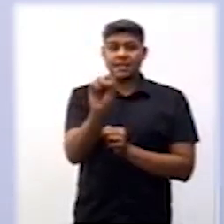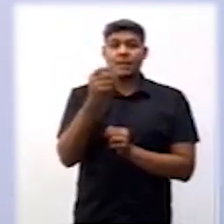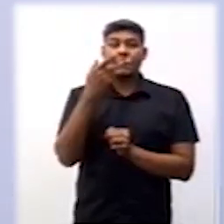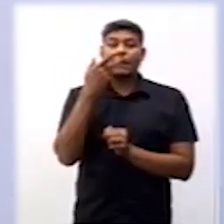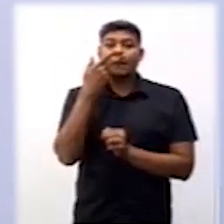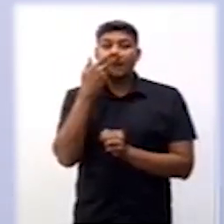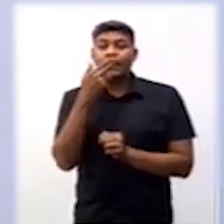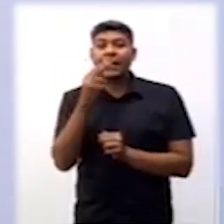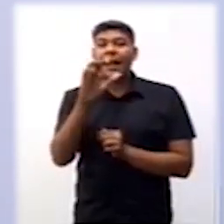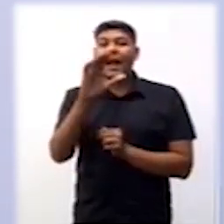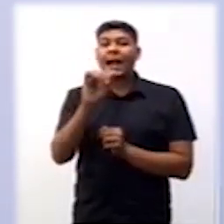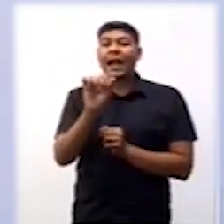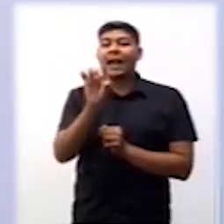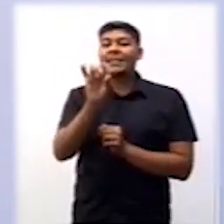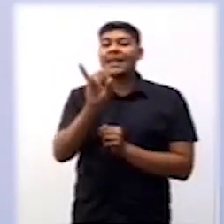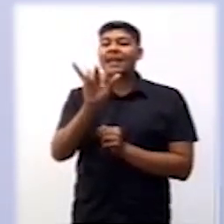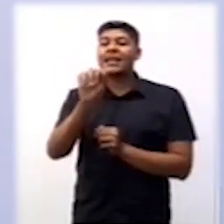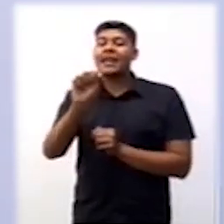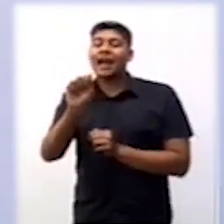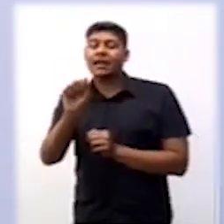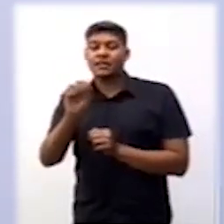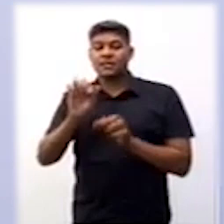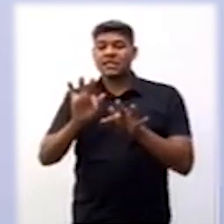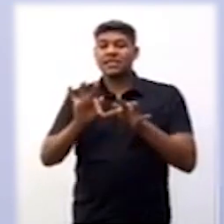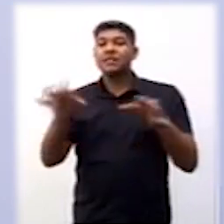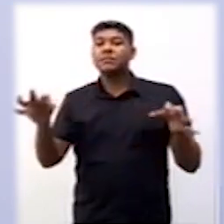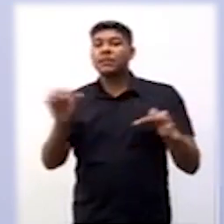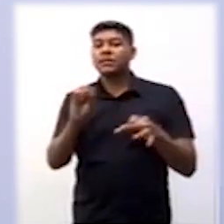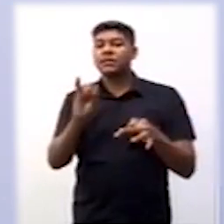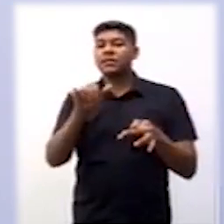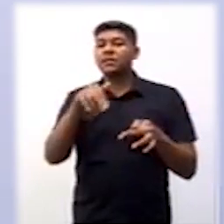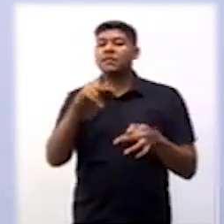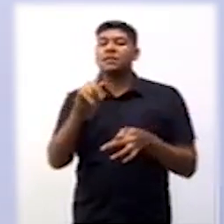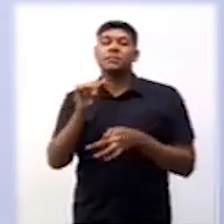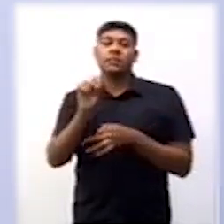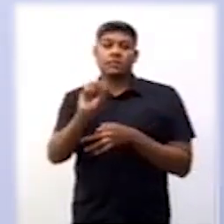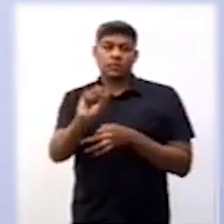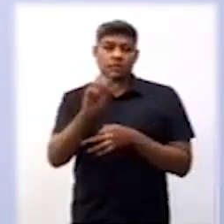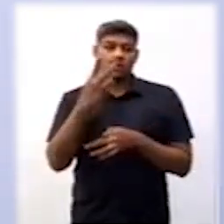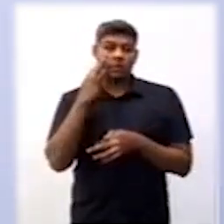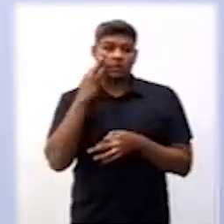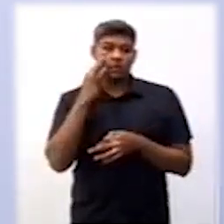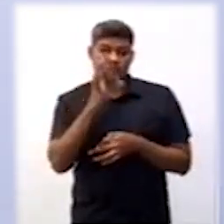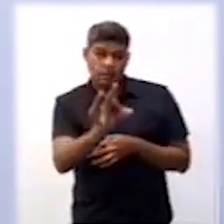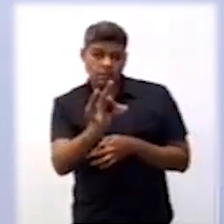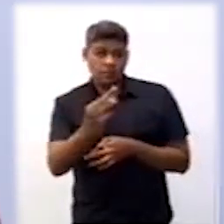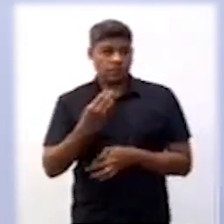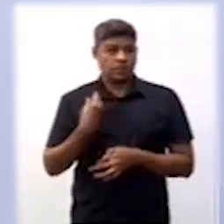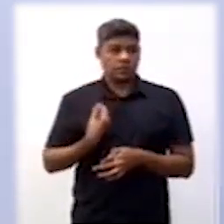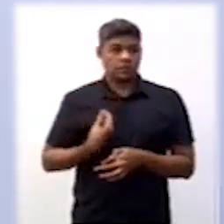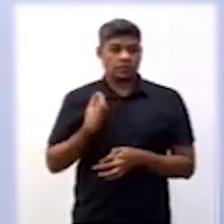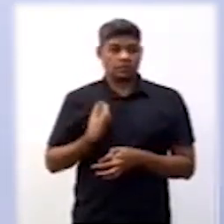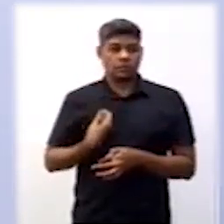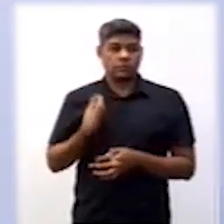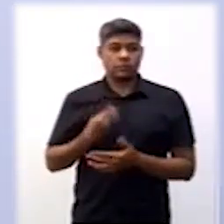cadeia simples. Eu sei, presta atenção.